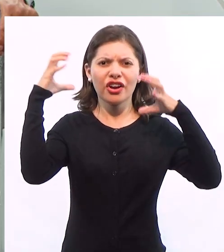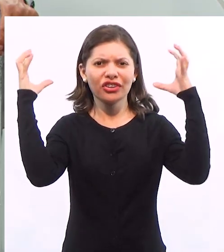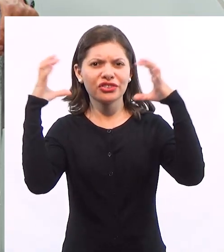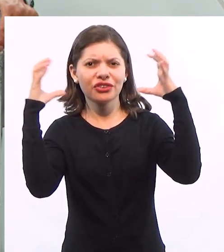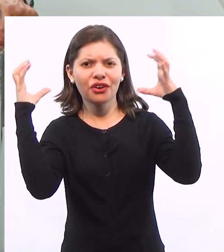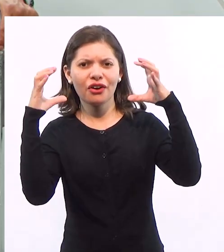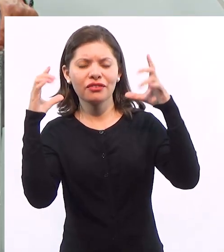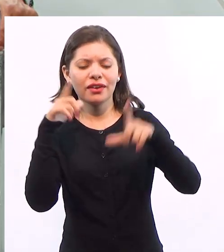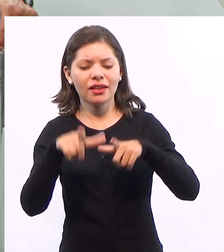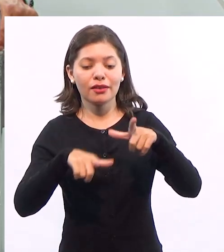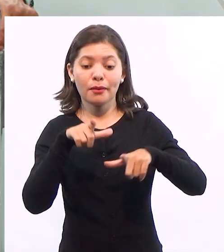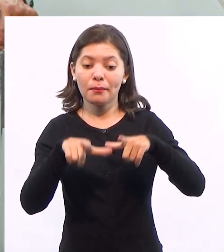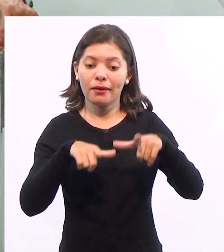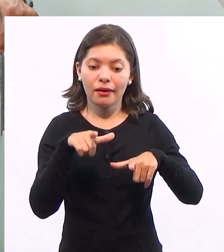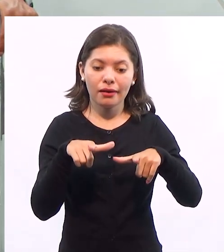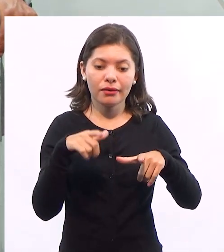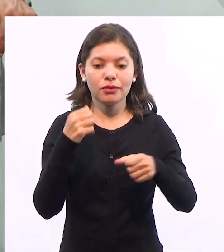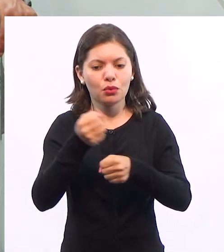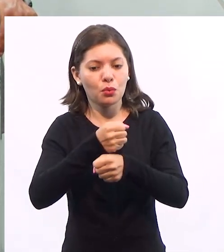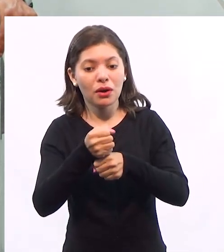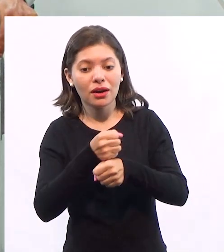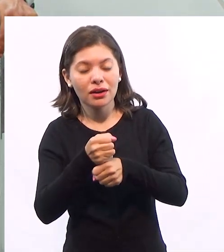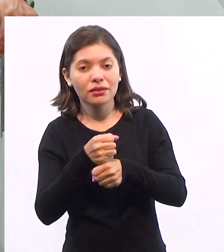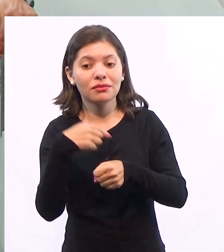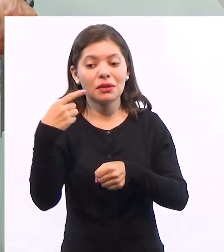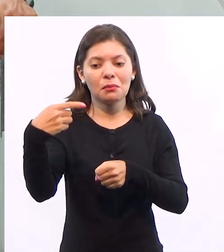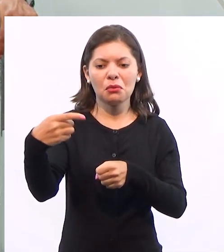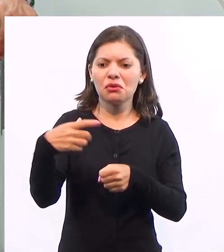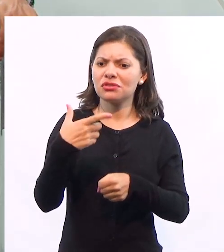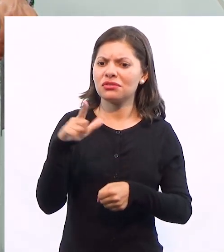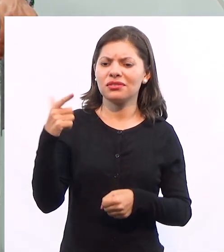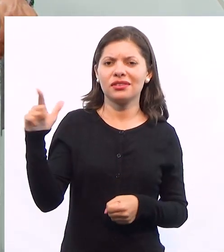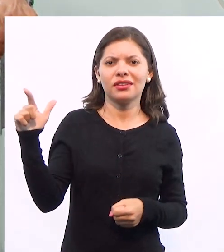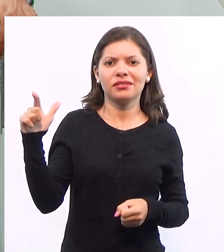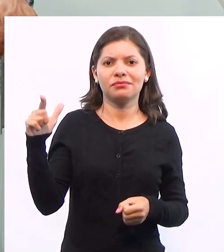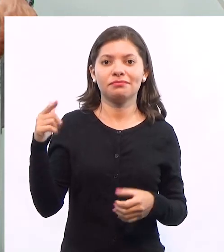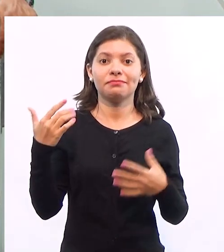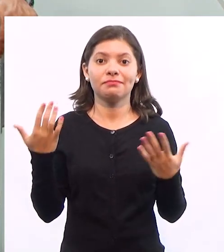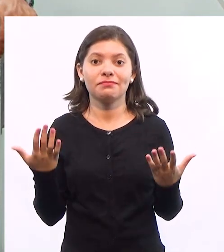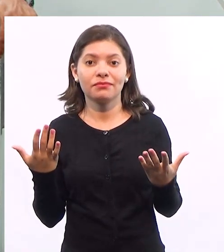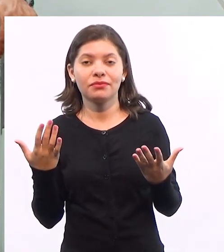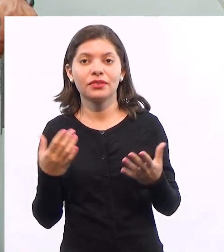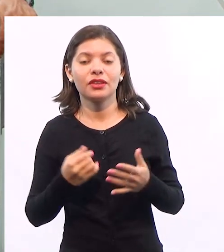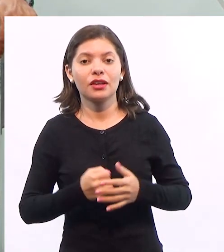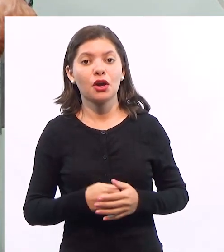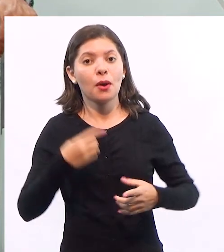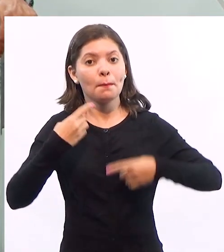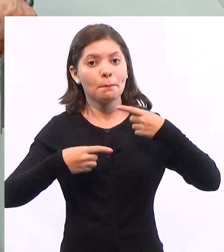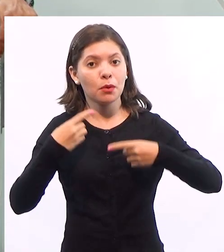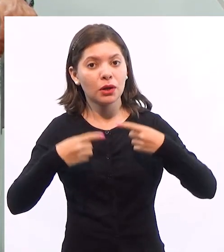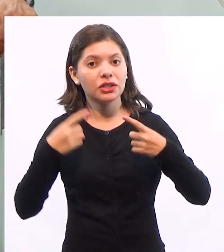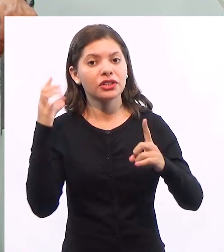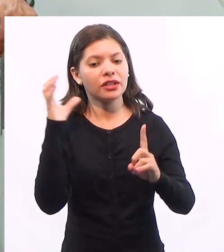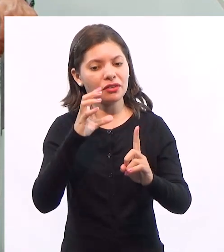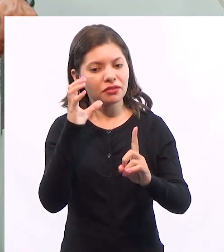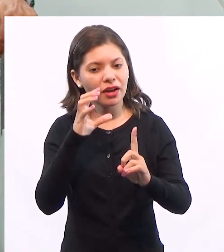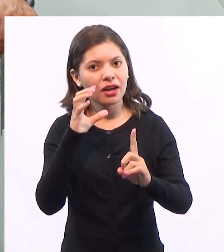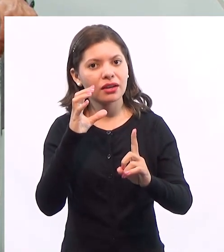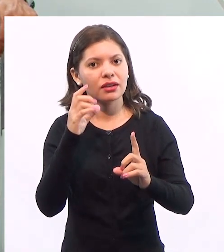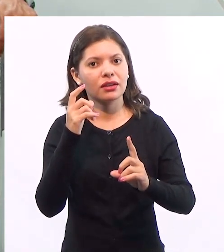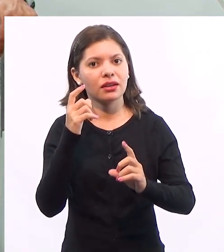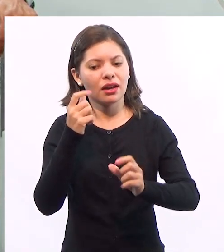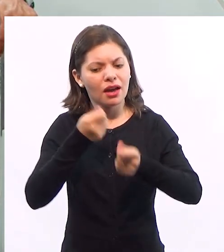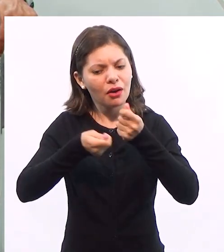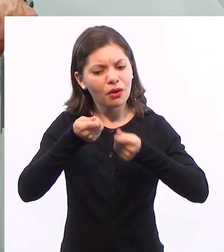Eu tenho trabalho em determinadas épocas? Sim, não, depende, tá bom? A política interfere? Interfere. A